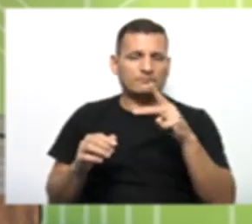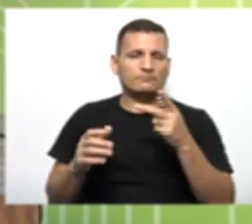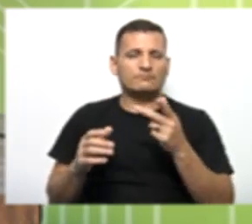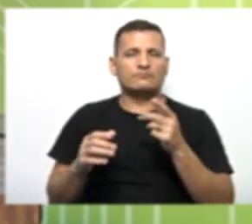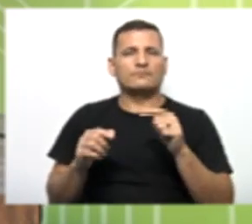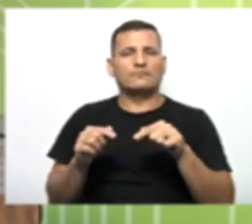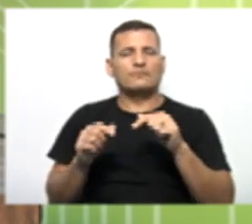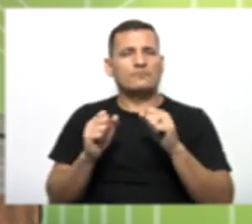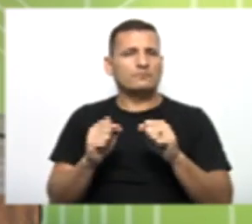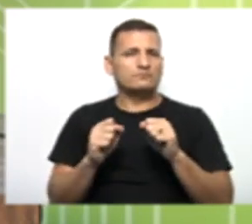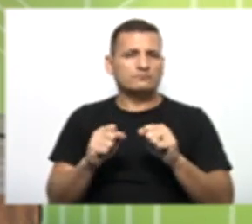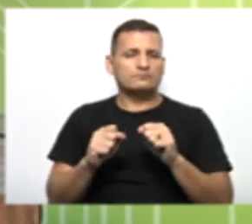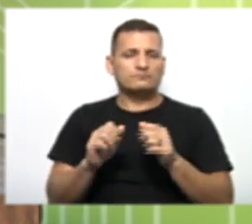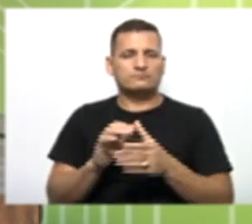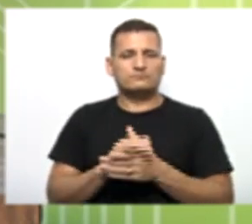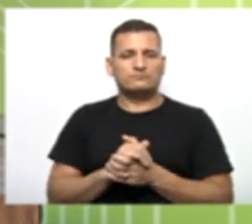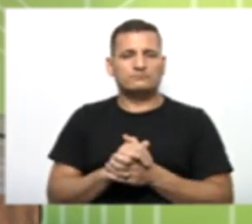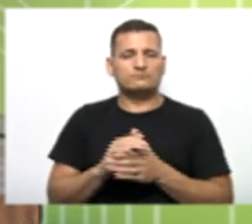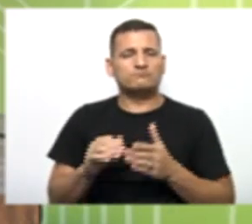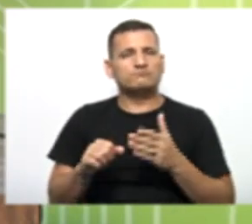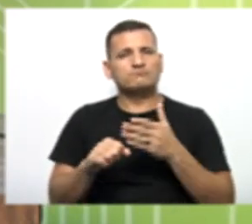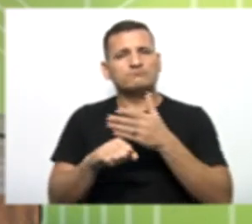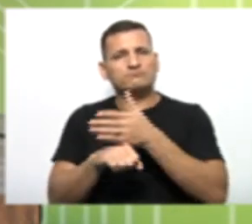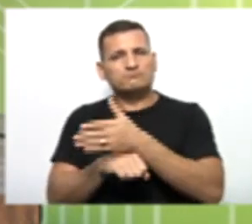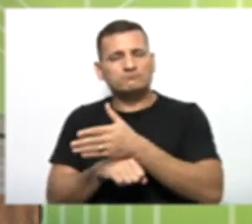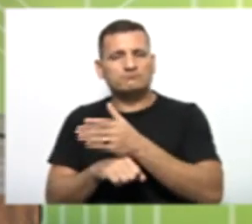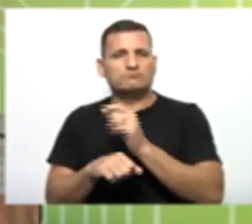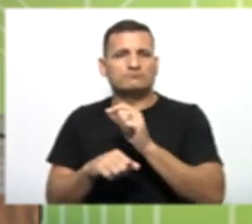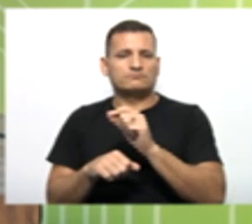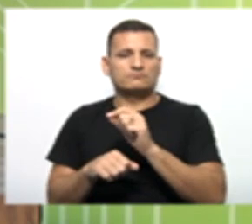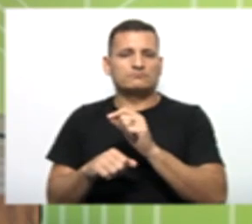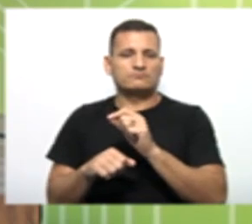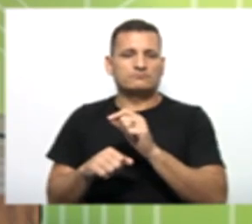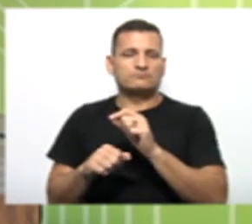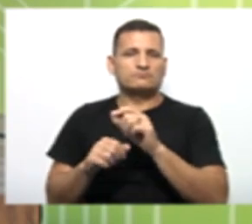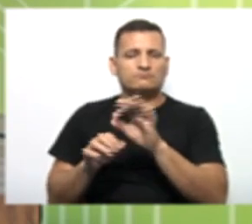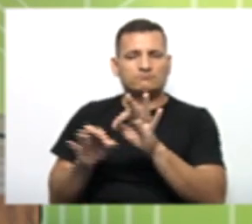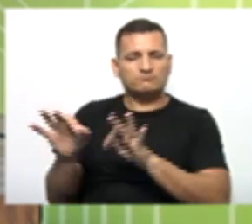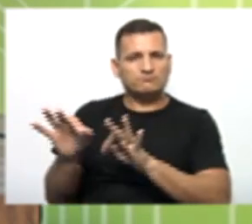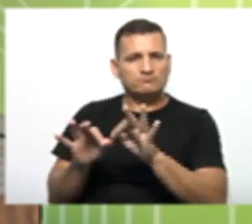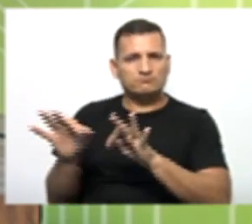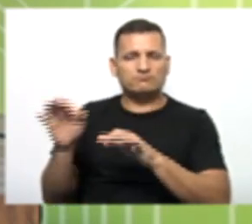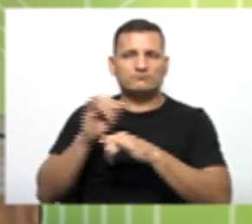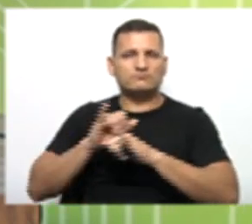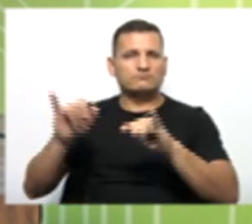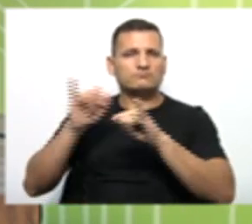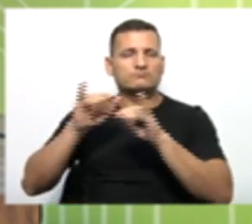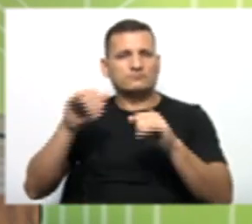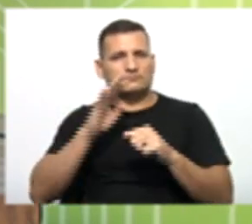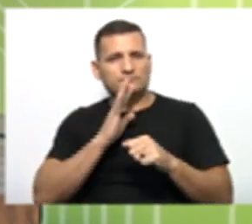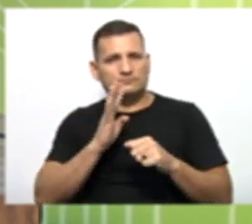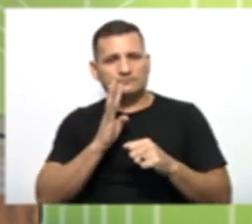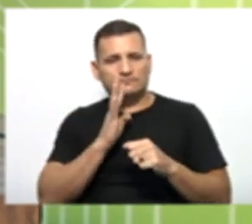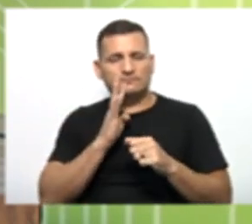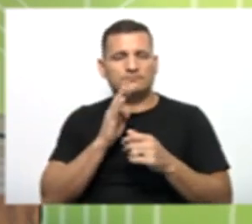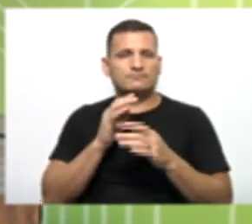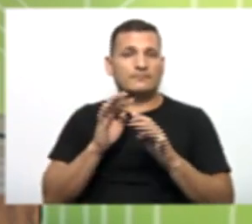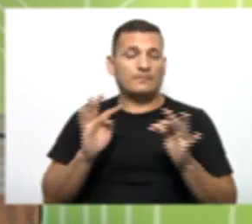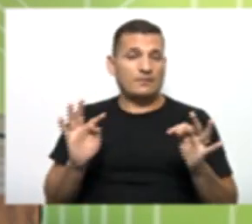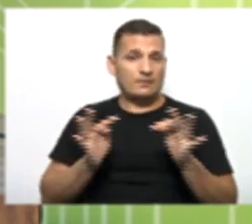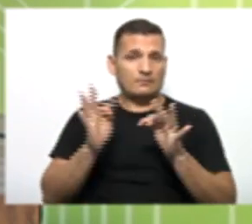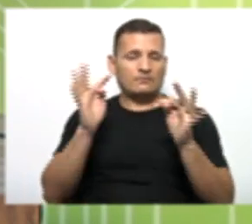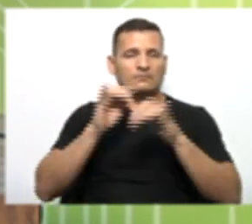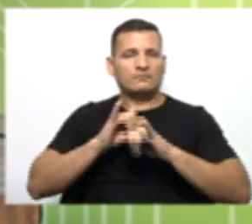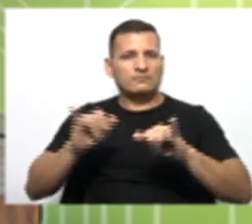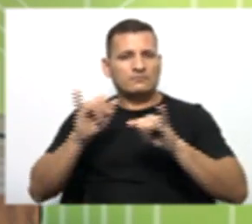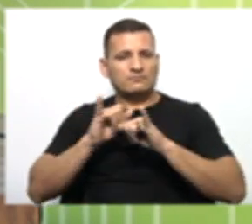Essa cooperativa vai ser implantada e tenha planos para divulgar conhecimento, divulgar tecnologia